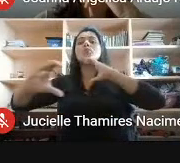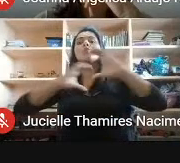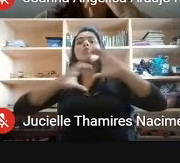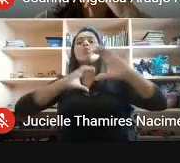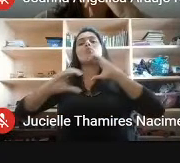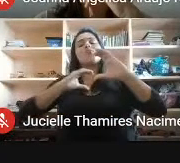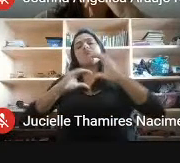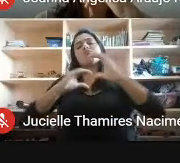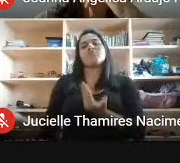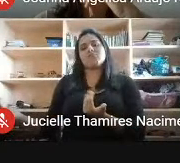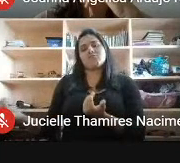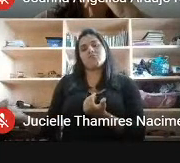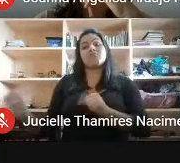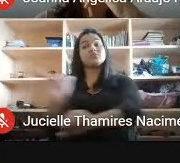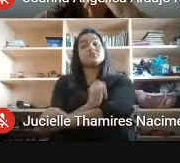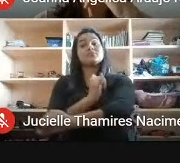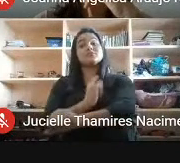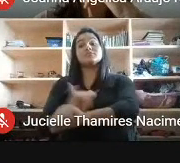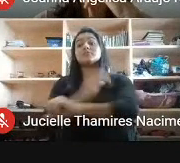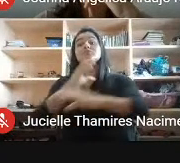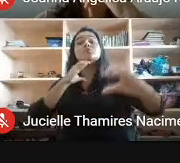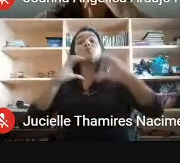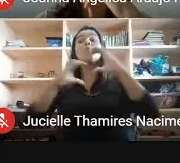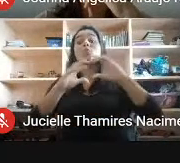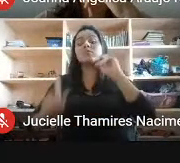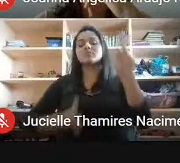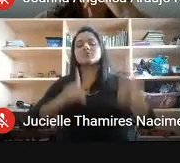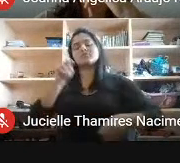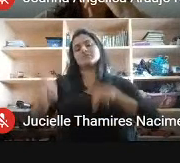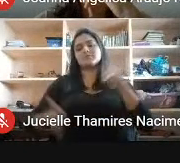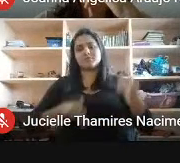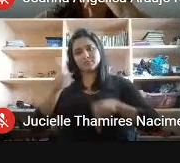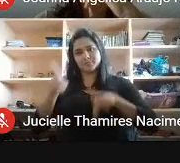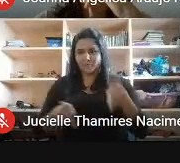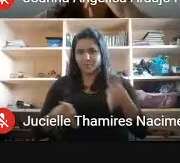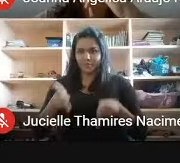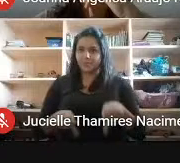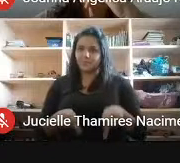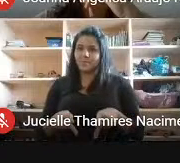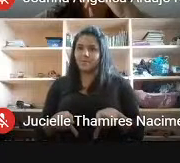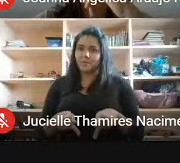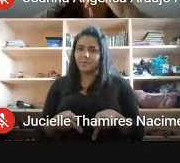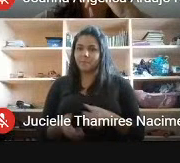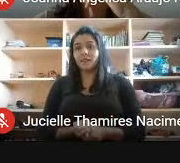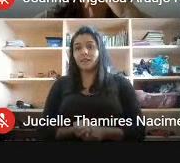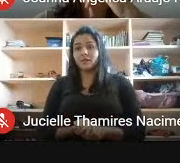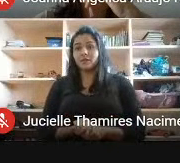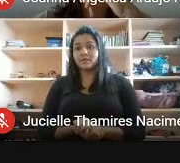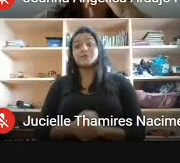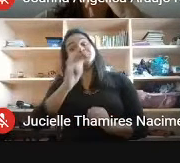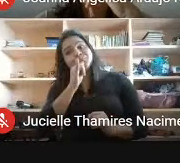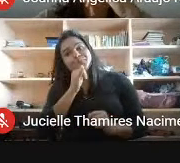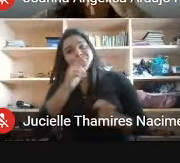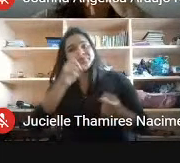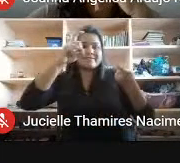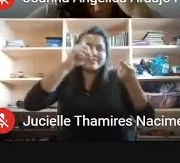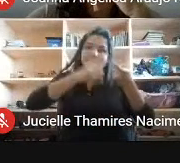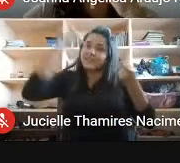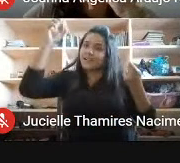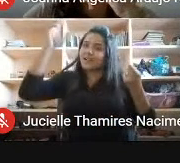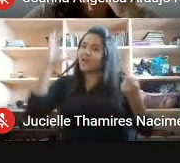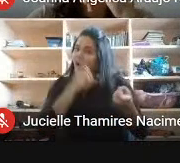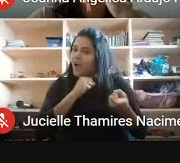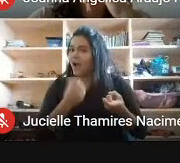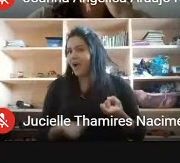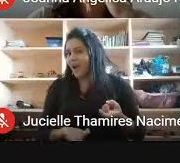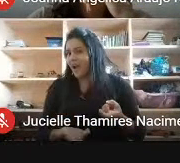eu colocaria como alguns elementos importantes, além do acesso ao teste rápido, que a Luciane já falou, que me parece não